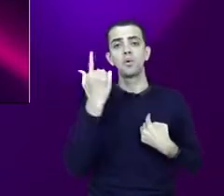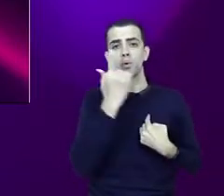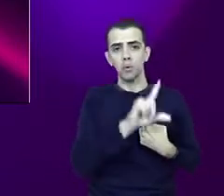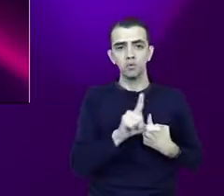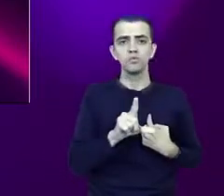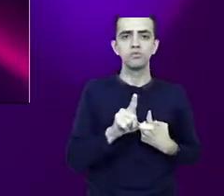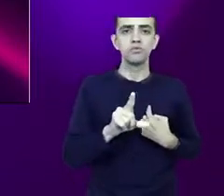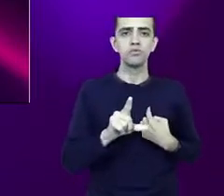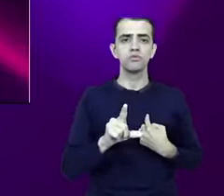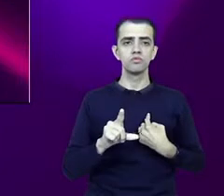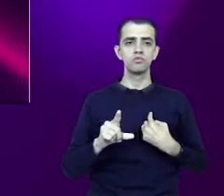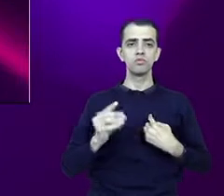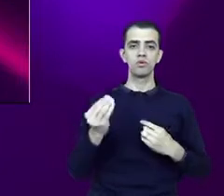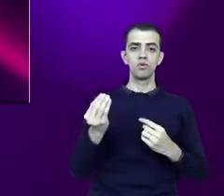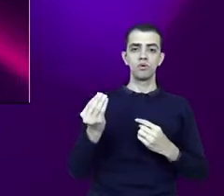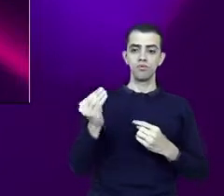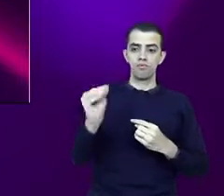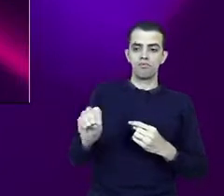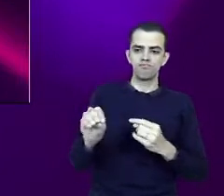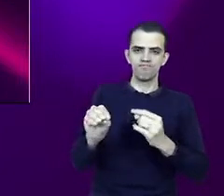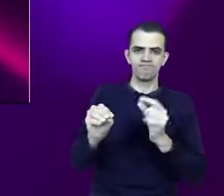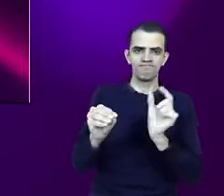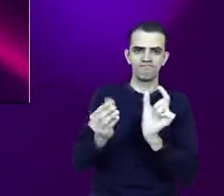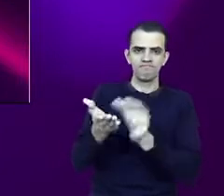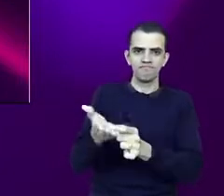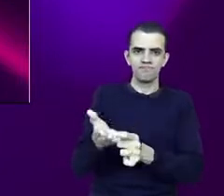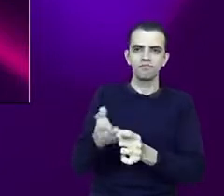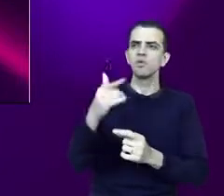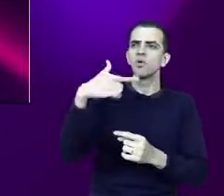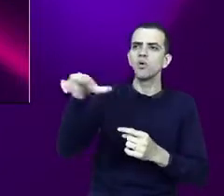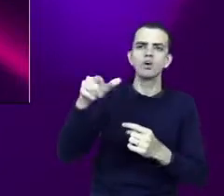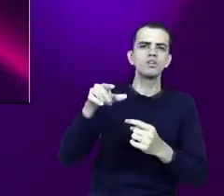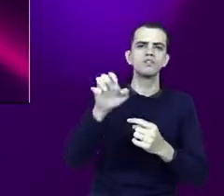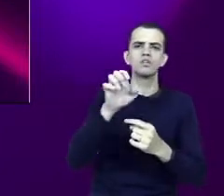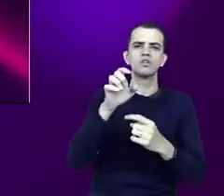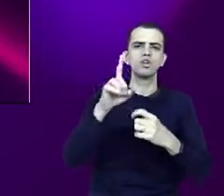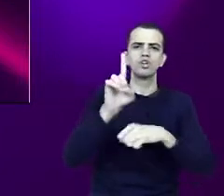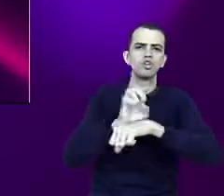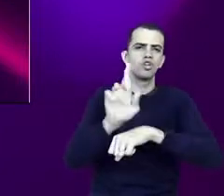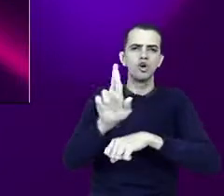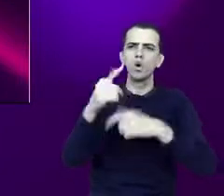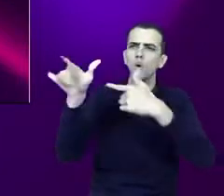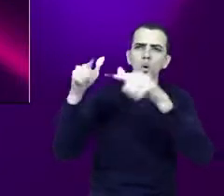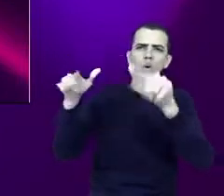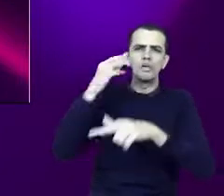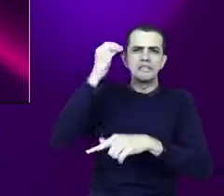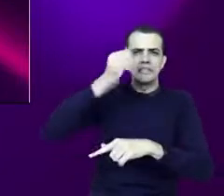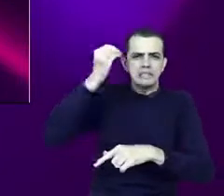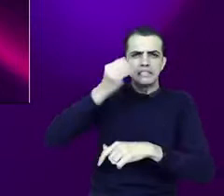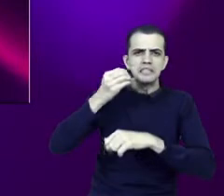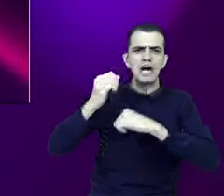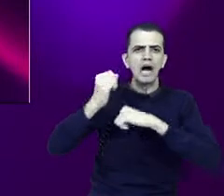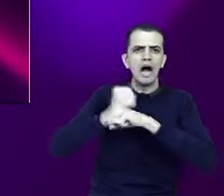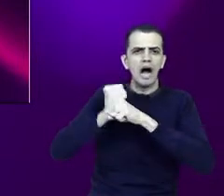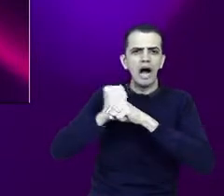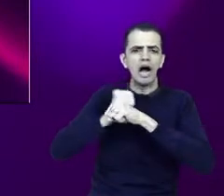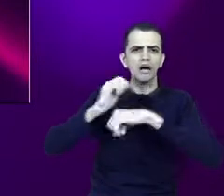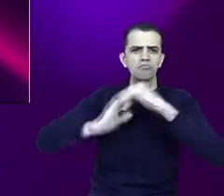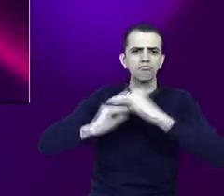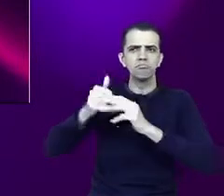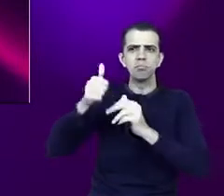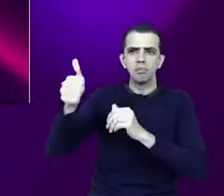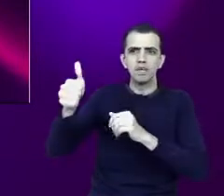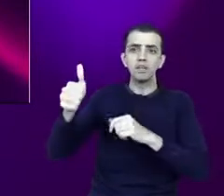protético como de grandes cirurgiões, como o Dr. Rodelli, Dr. Edmilson, Dr. Oswaldo. Eu consigo reproduzir no meu paciente